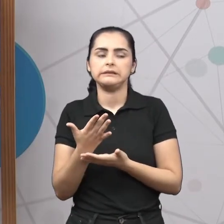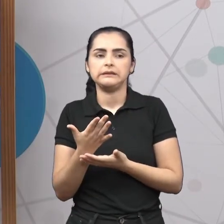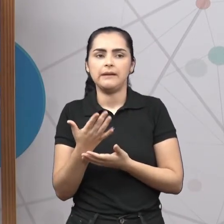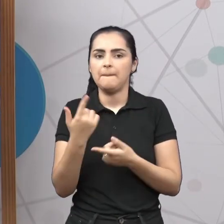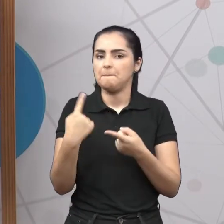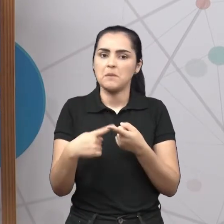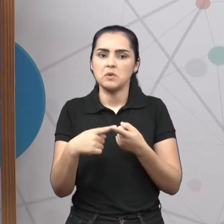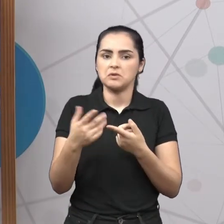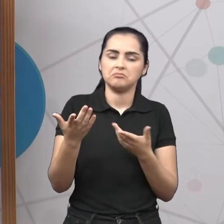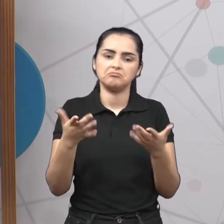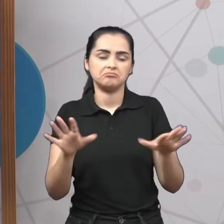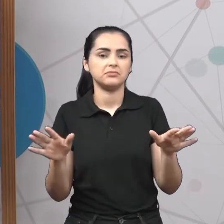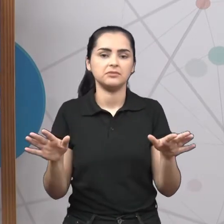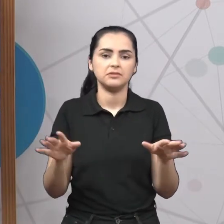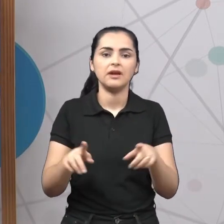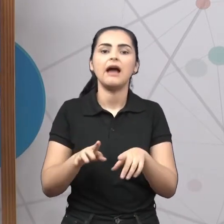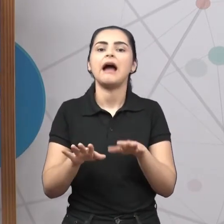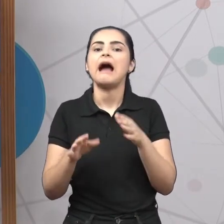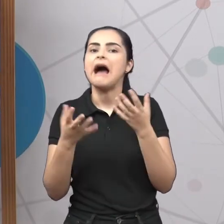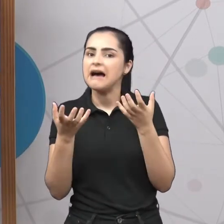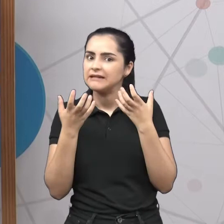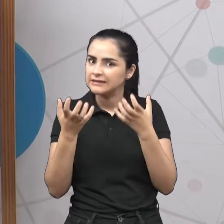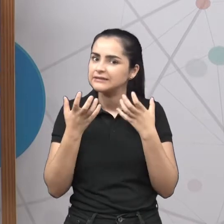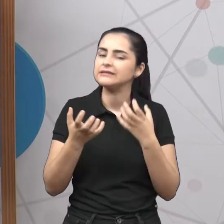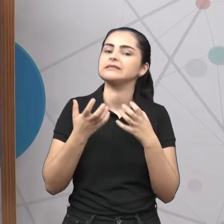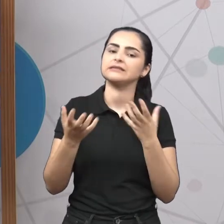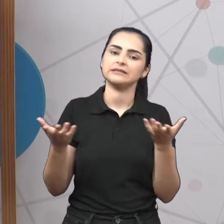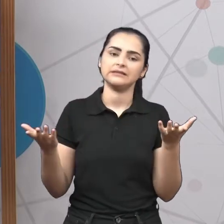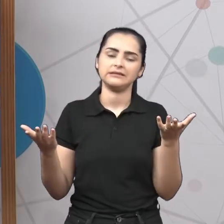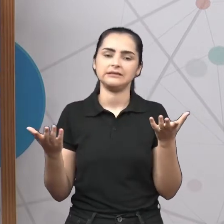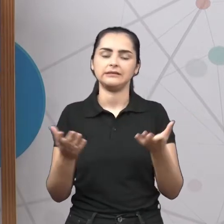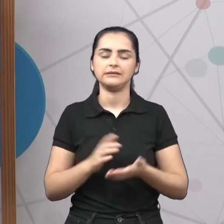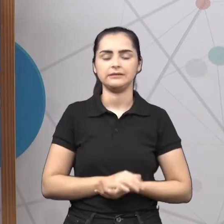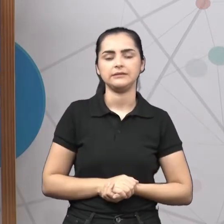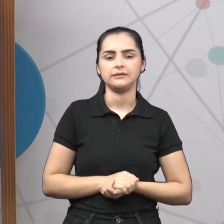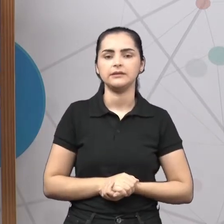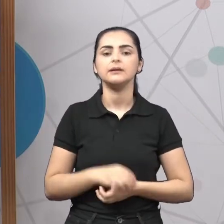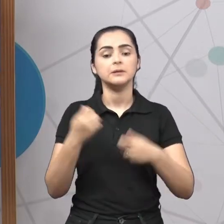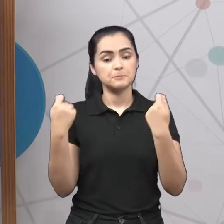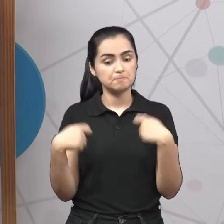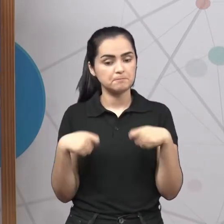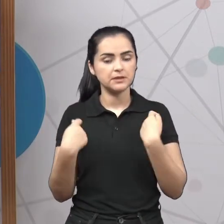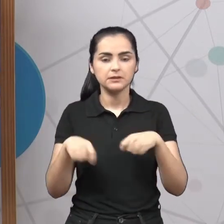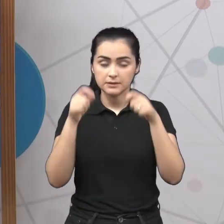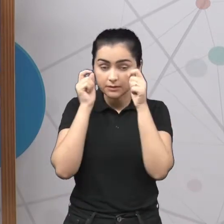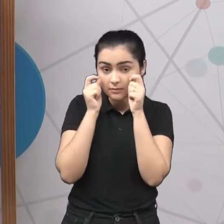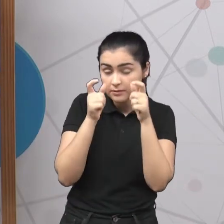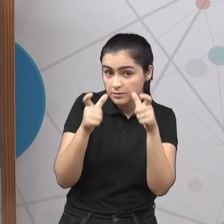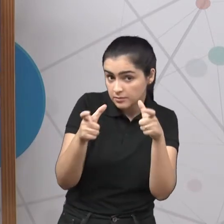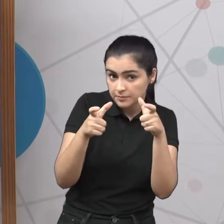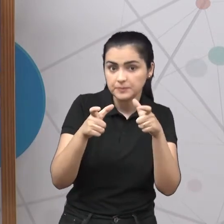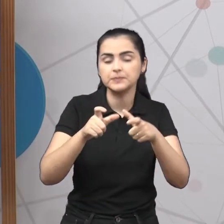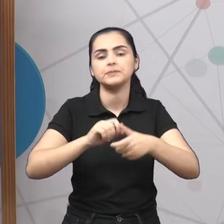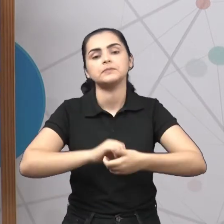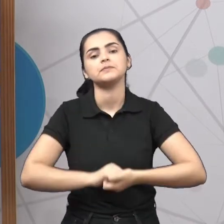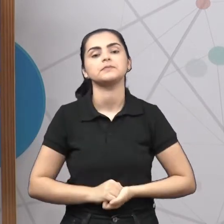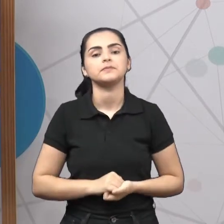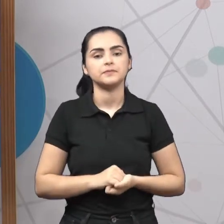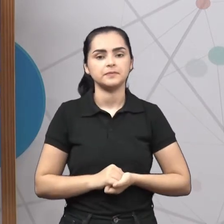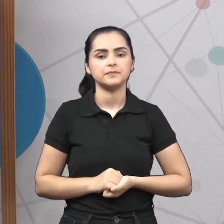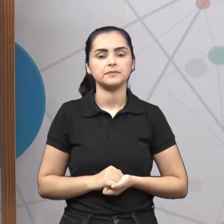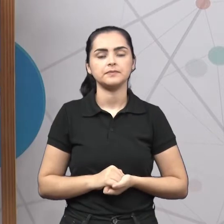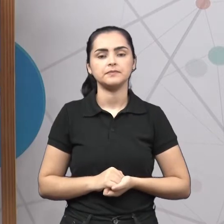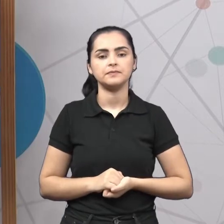querer e às vezes é querendo, né? Então a gente precisa prestar bastante